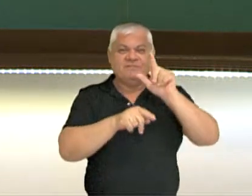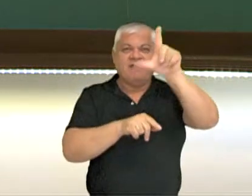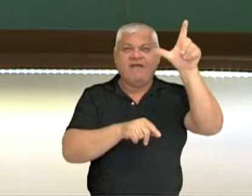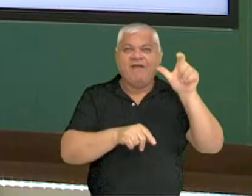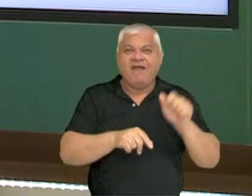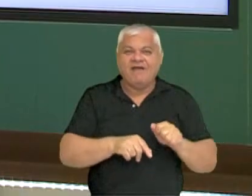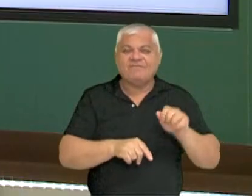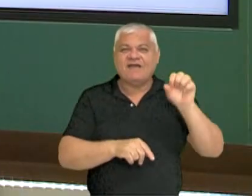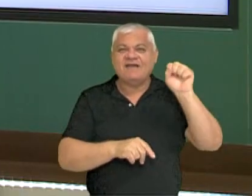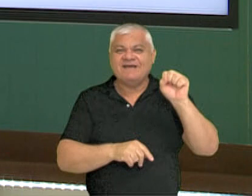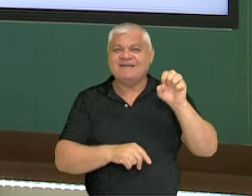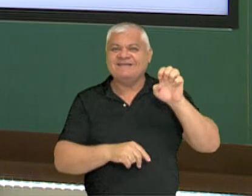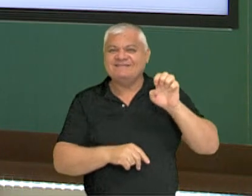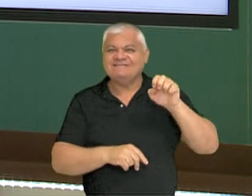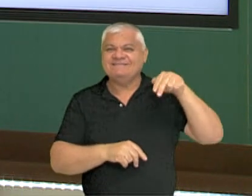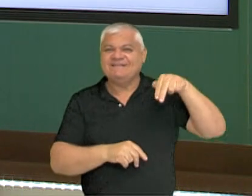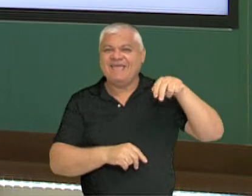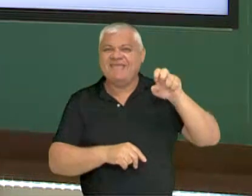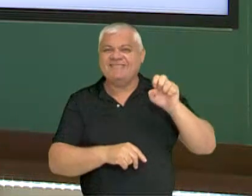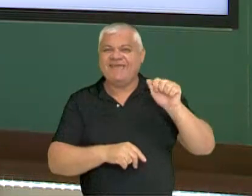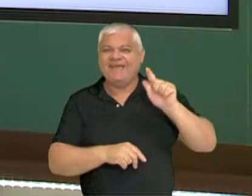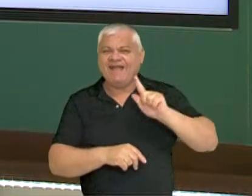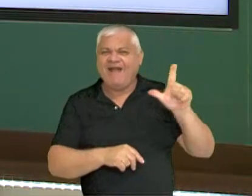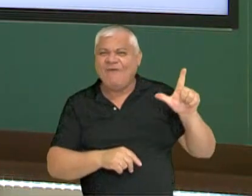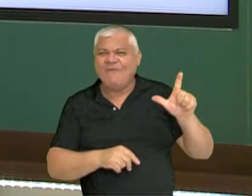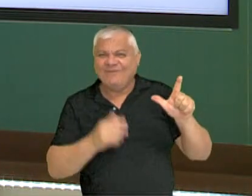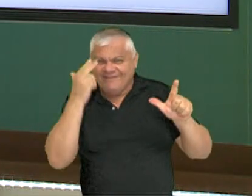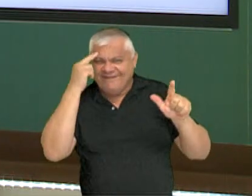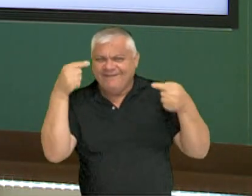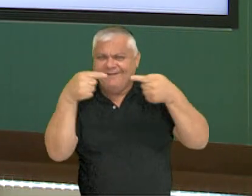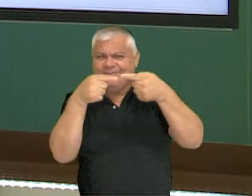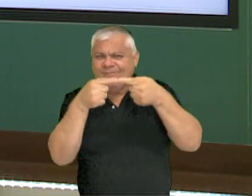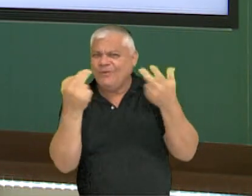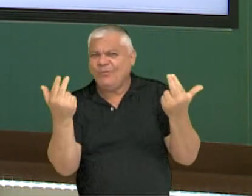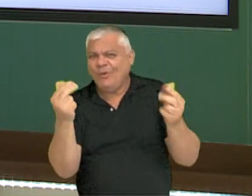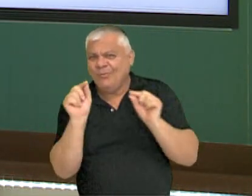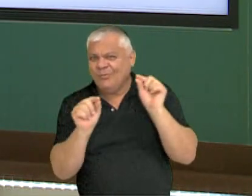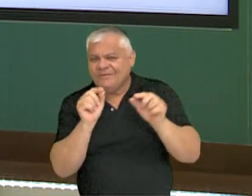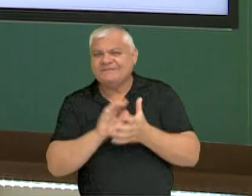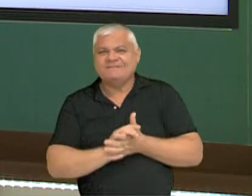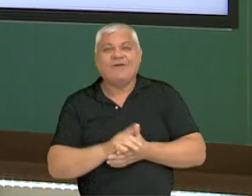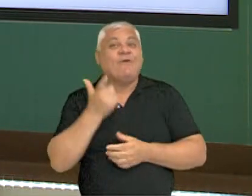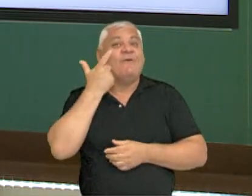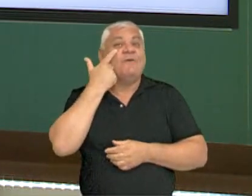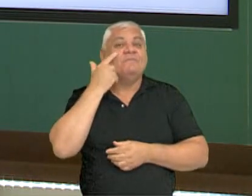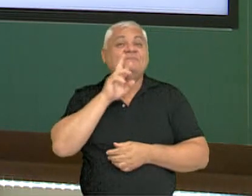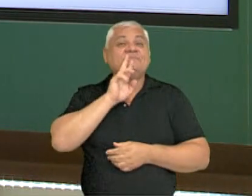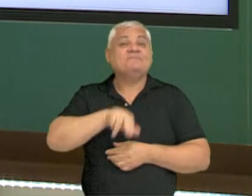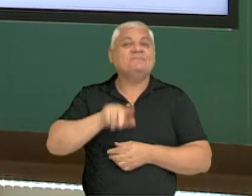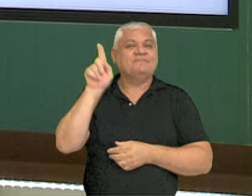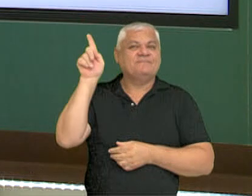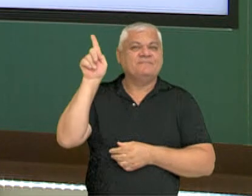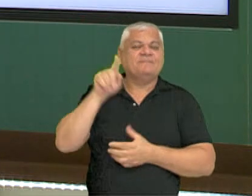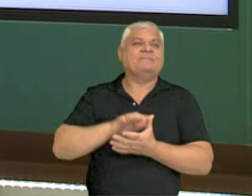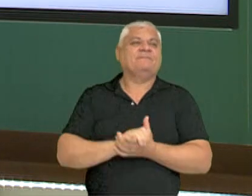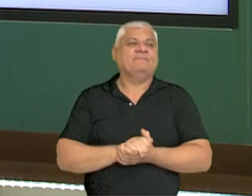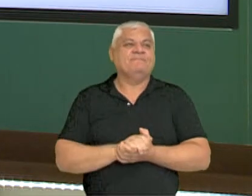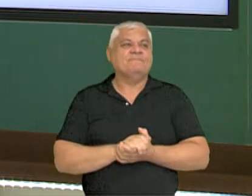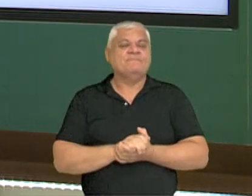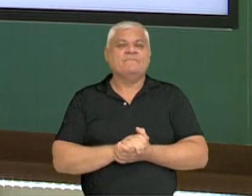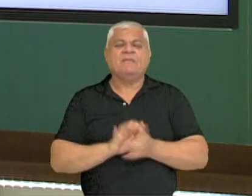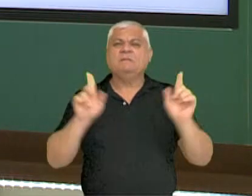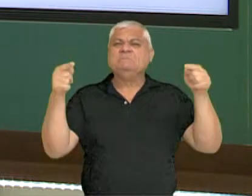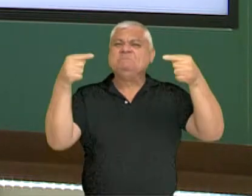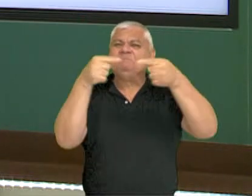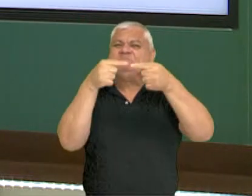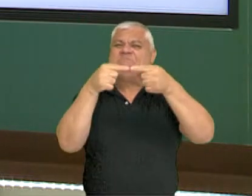seleção senegalesa? Percebeu? Vamos ver? Olha lá. O que há em comum então